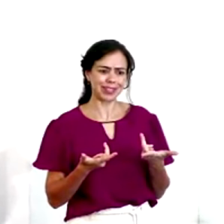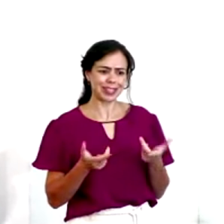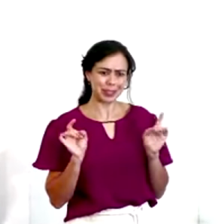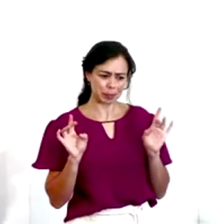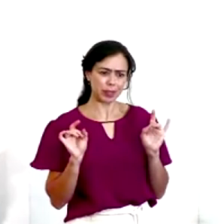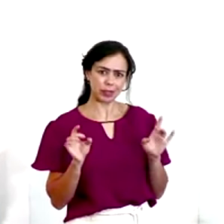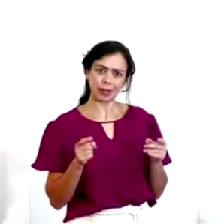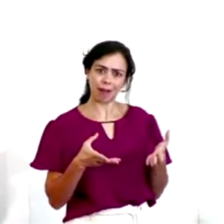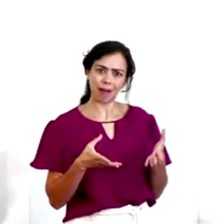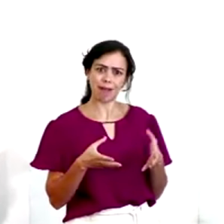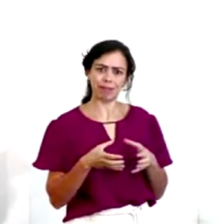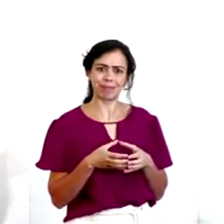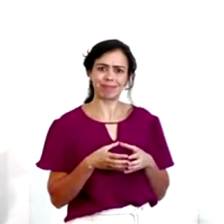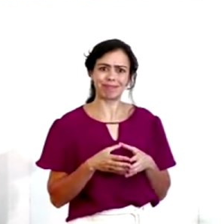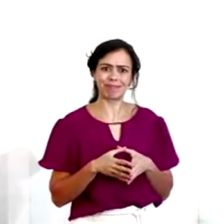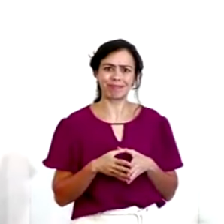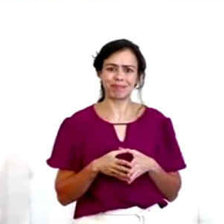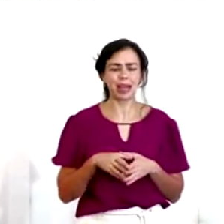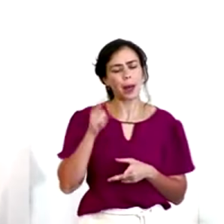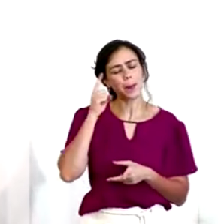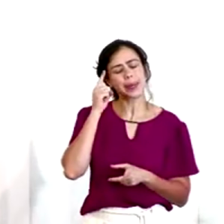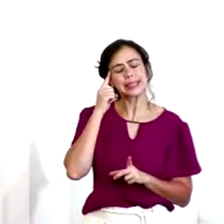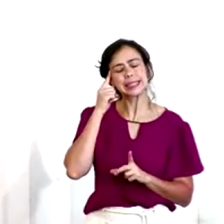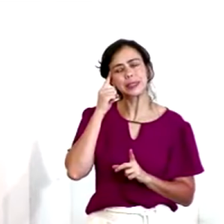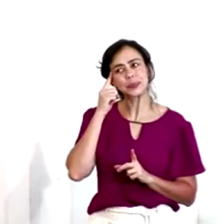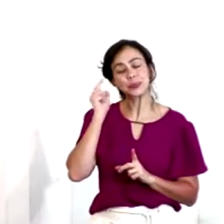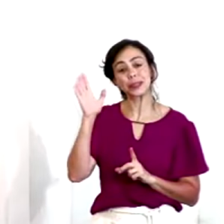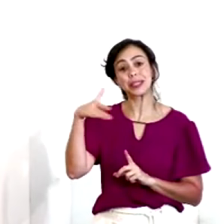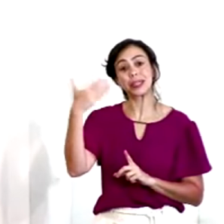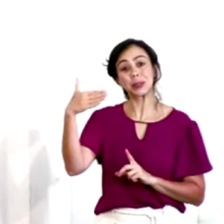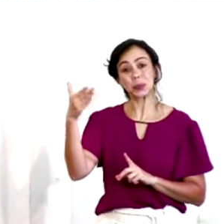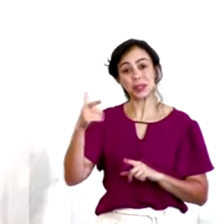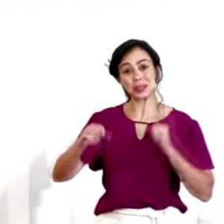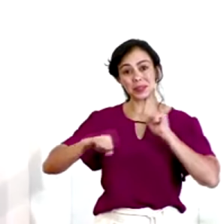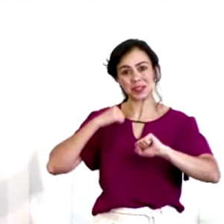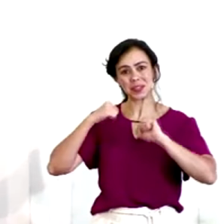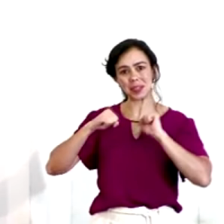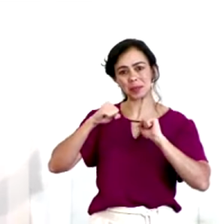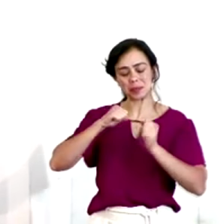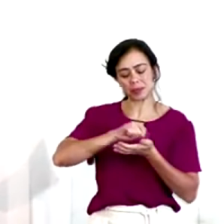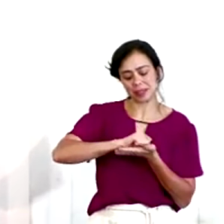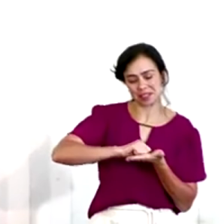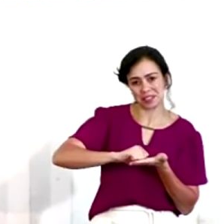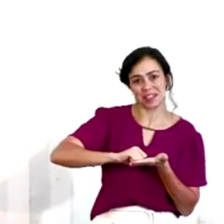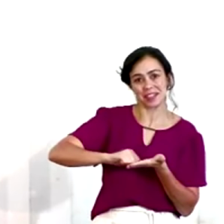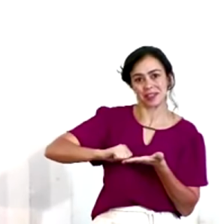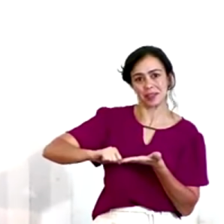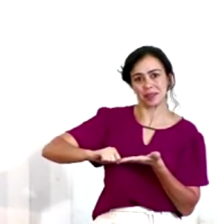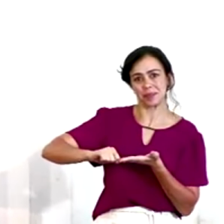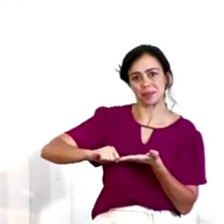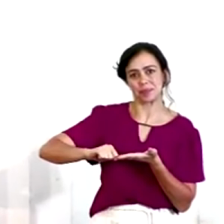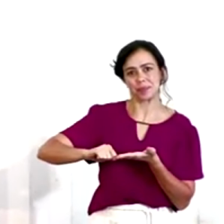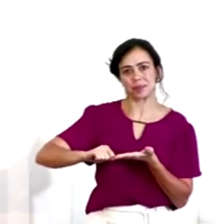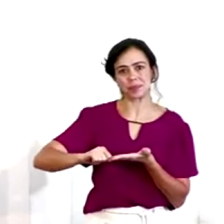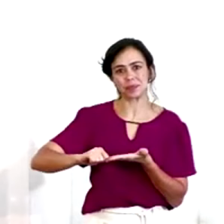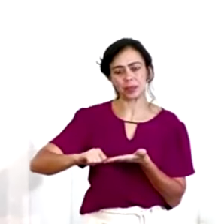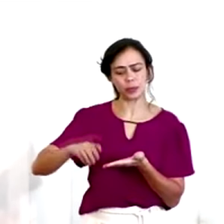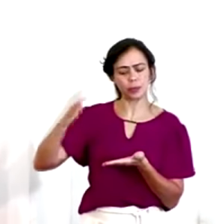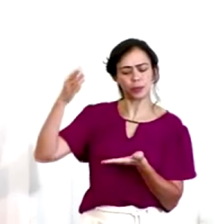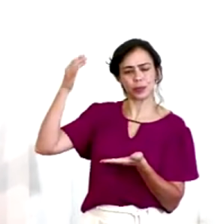Este salmo provavelmente foi escrito, dada uma ocasião em